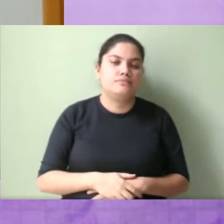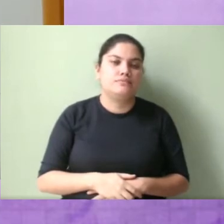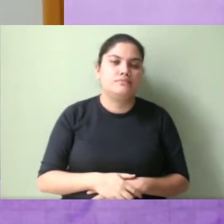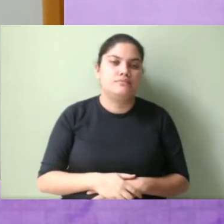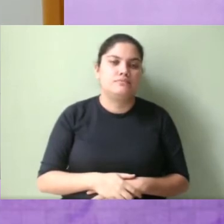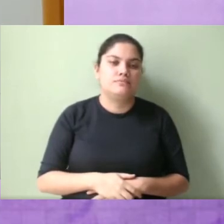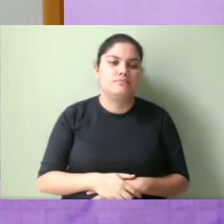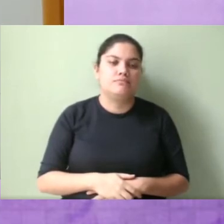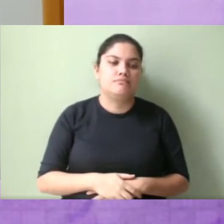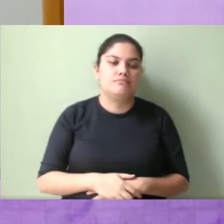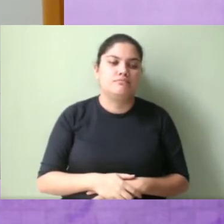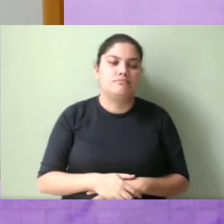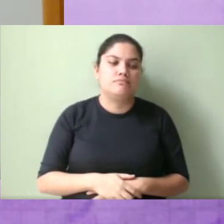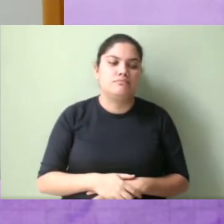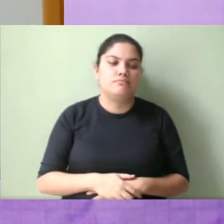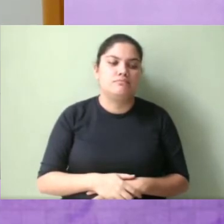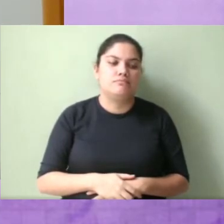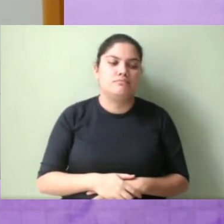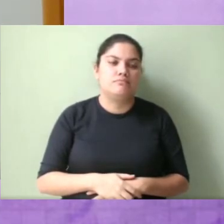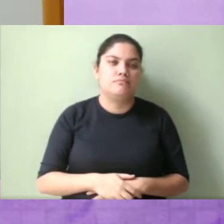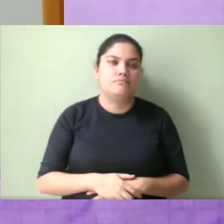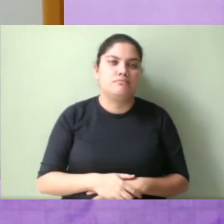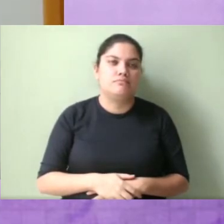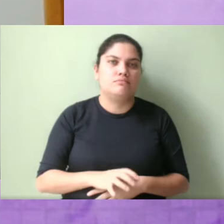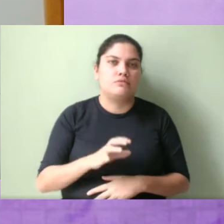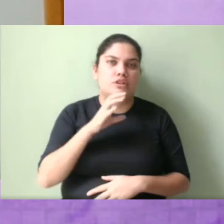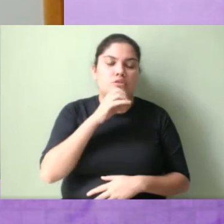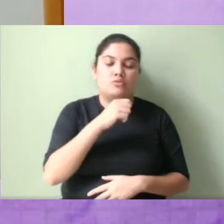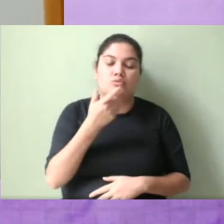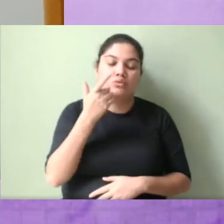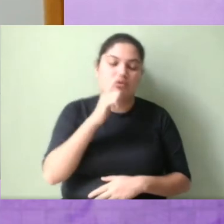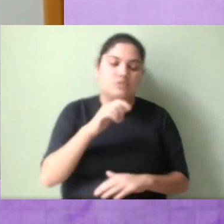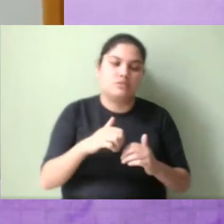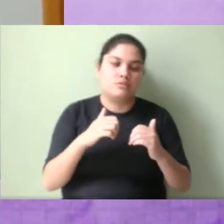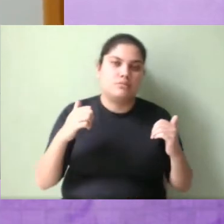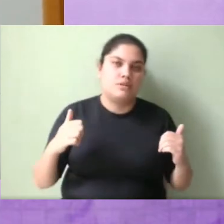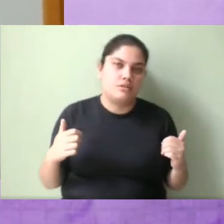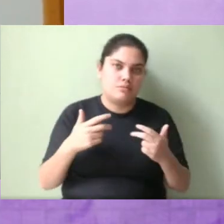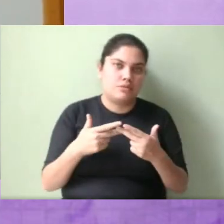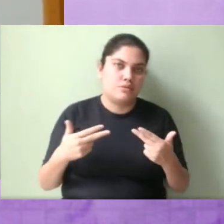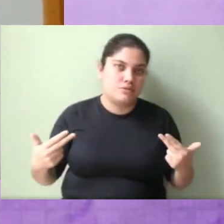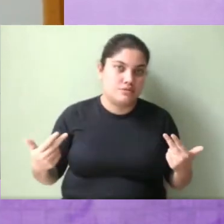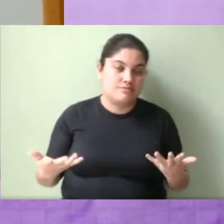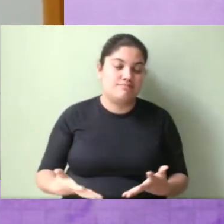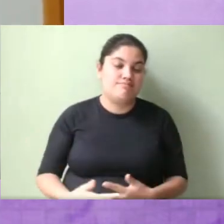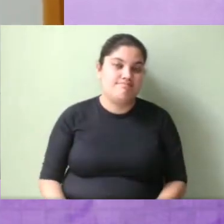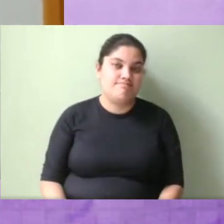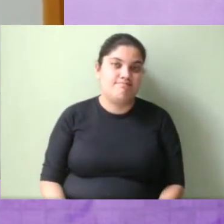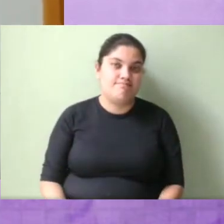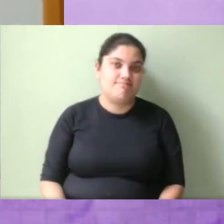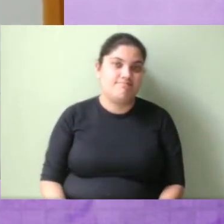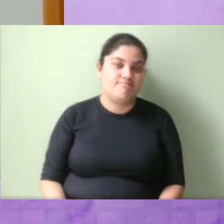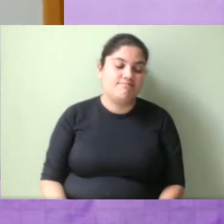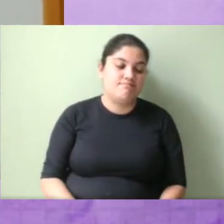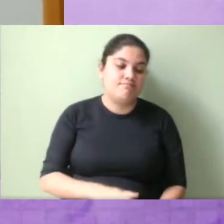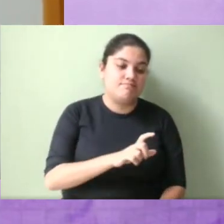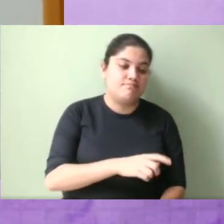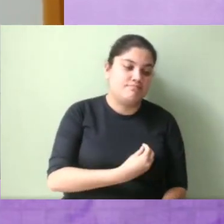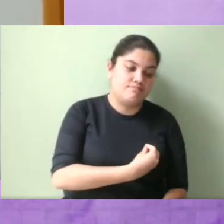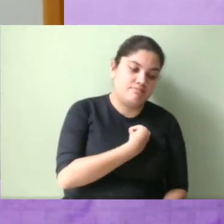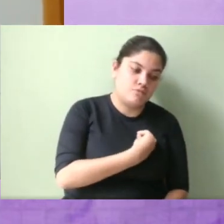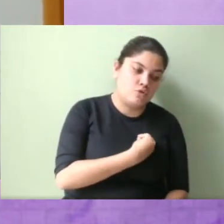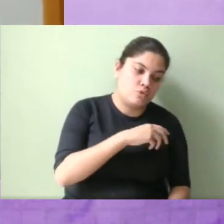precisa pensar nisso. Eu acho que é por aí que a gente vai achar um caminho, né? Fazendo